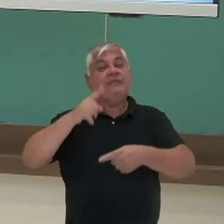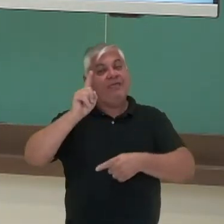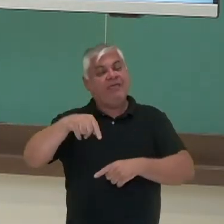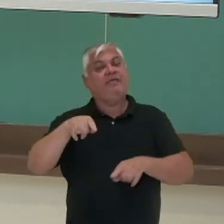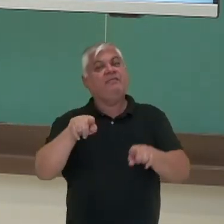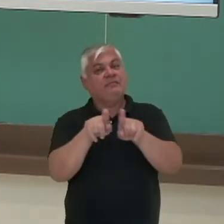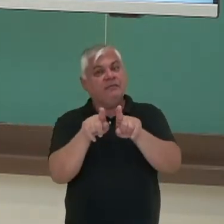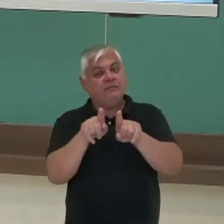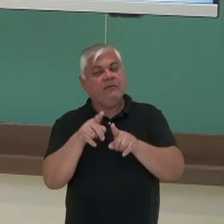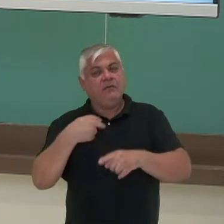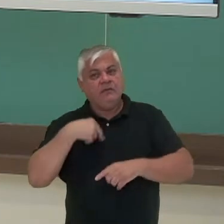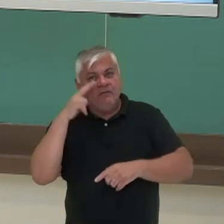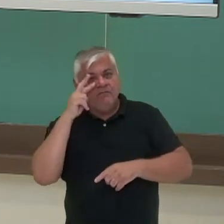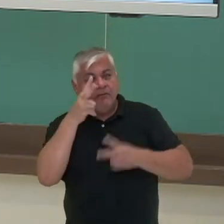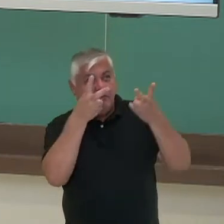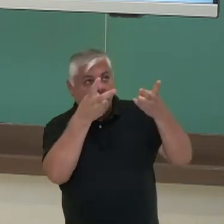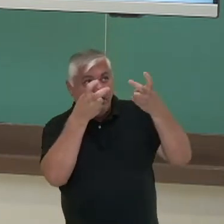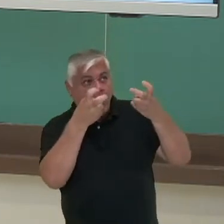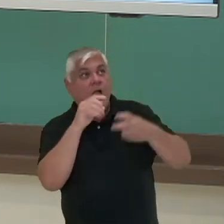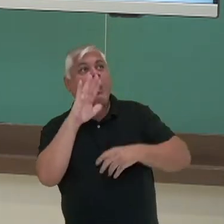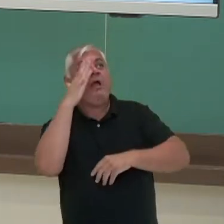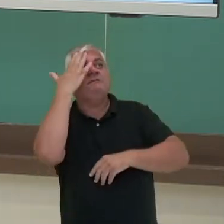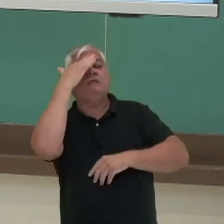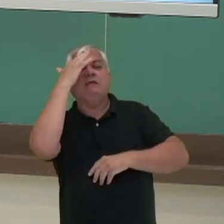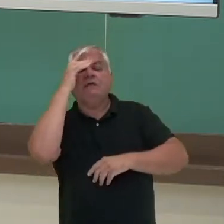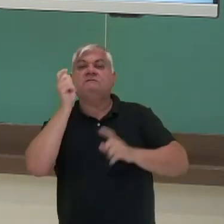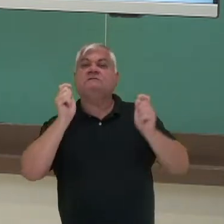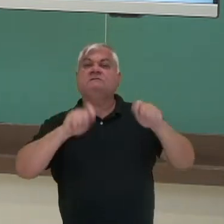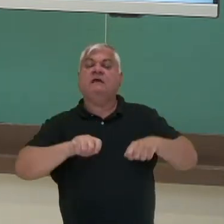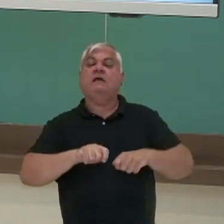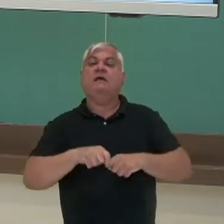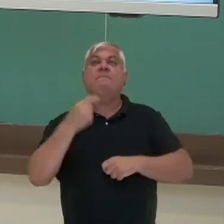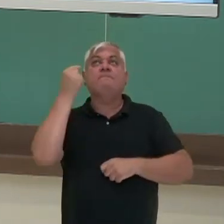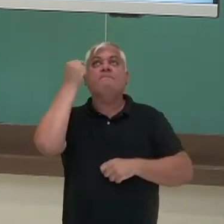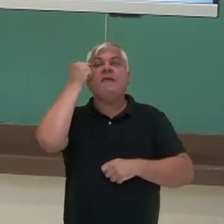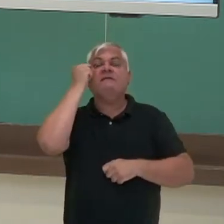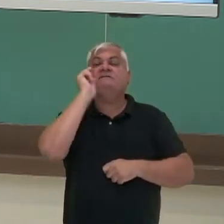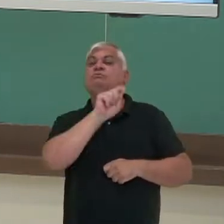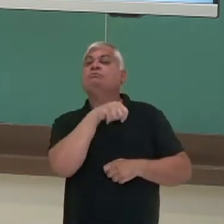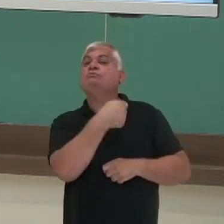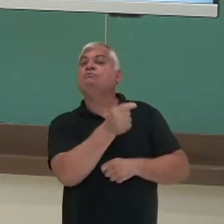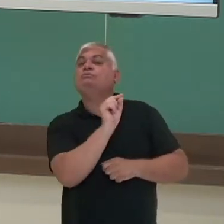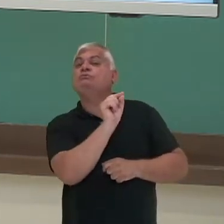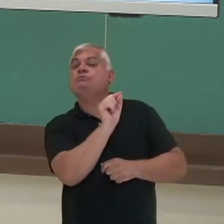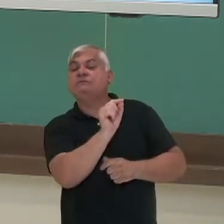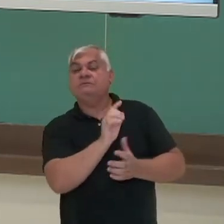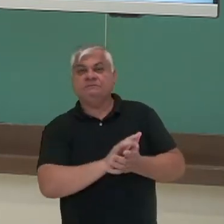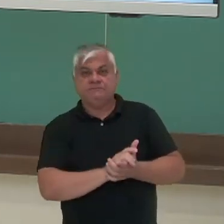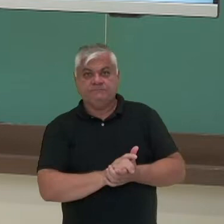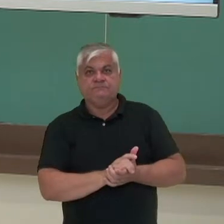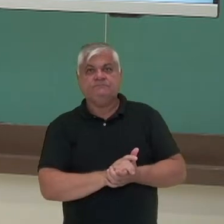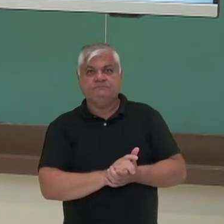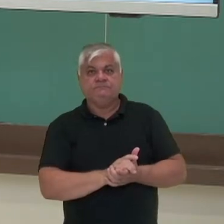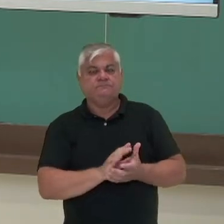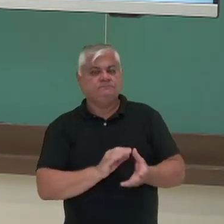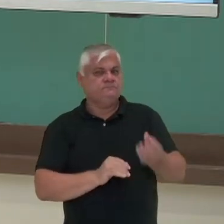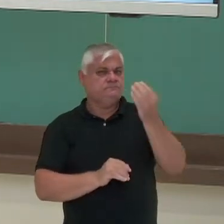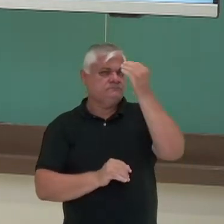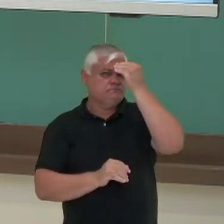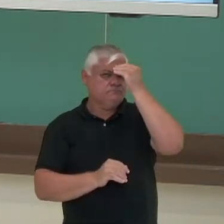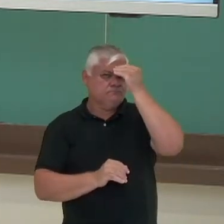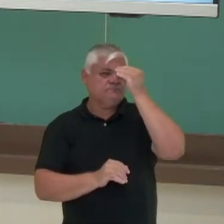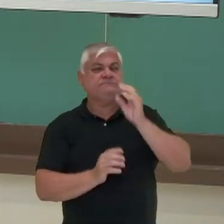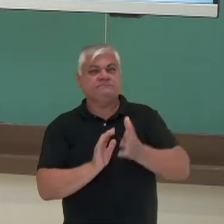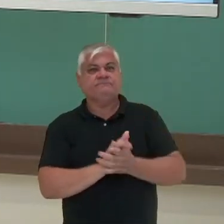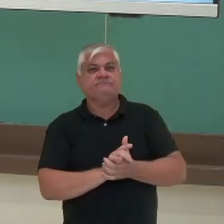né, fazem com que a pessoa ali que está lendo pense a respeito disso, né? Então memorize